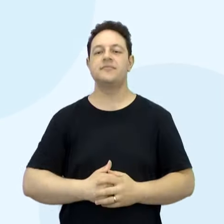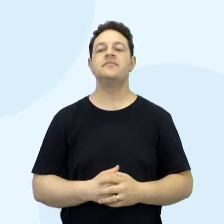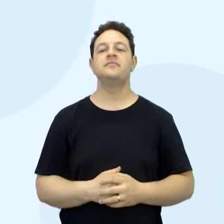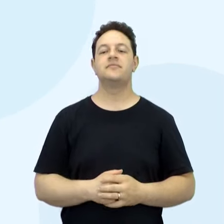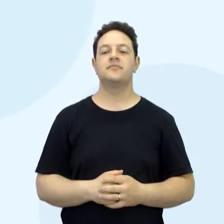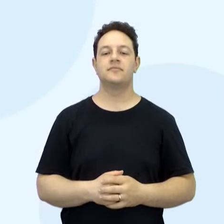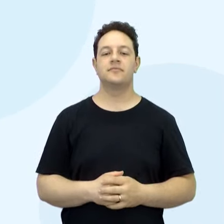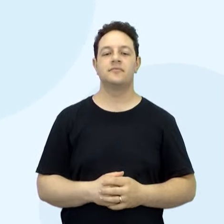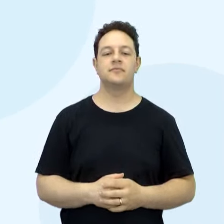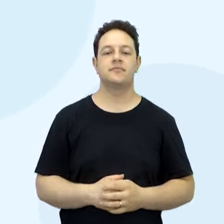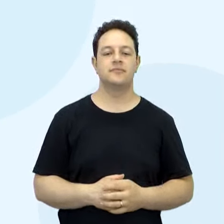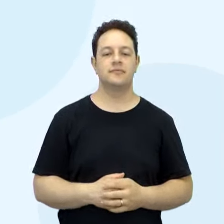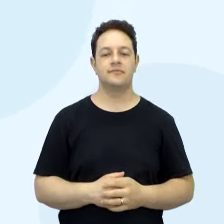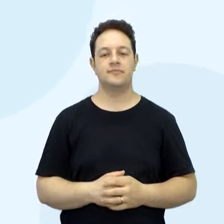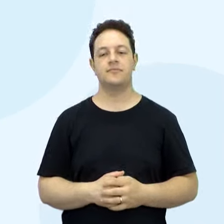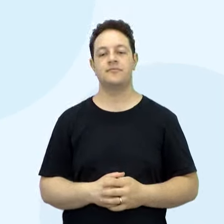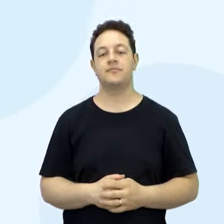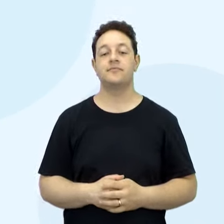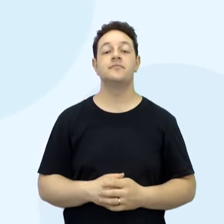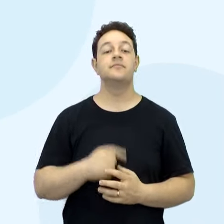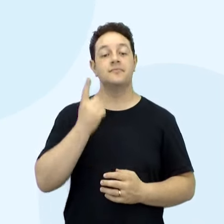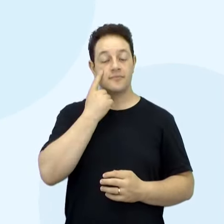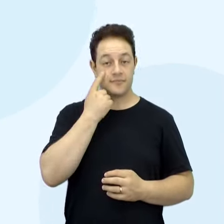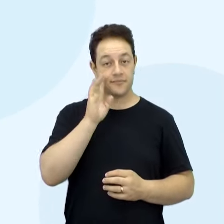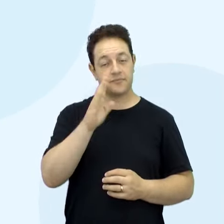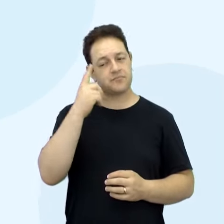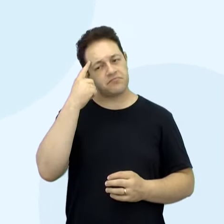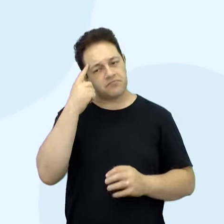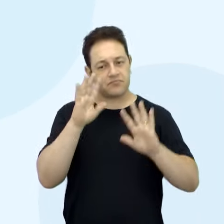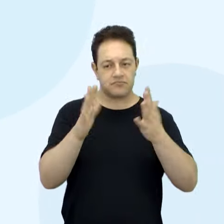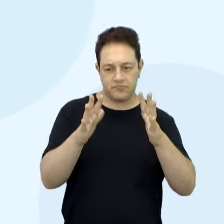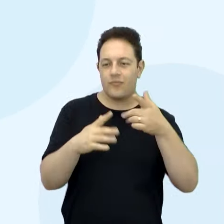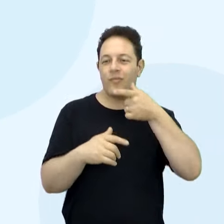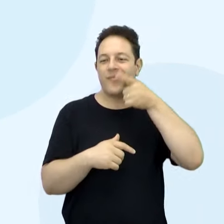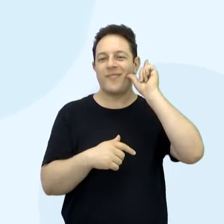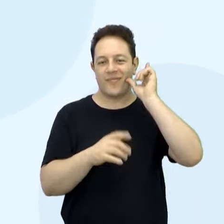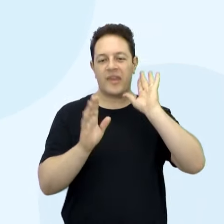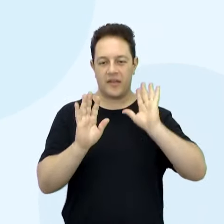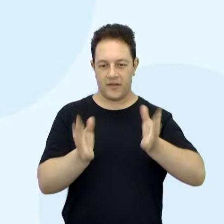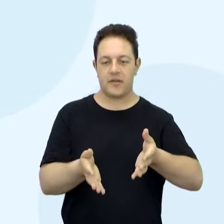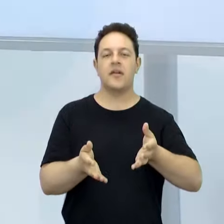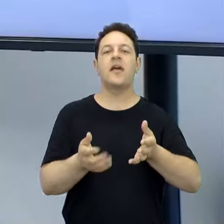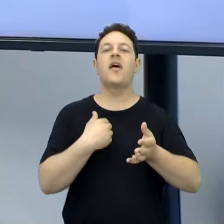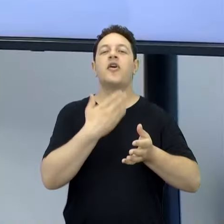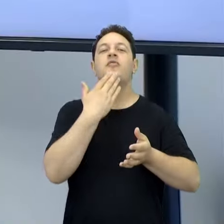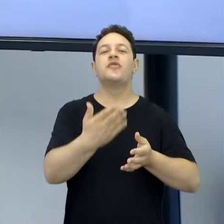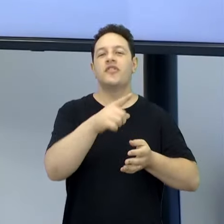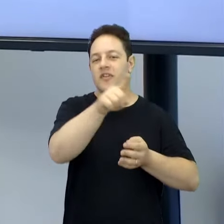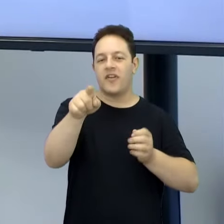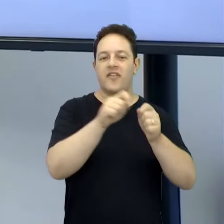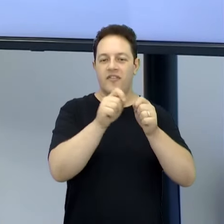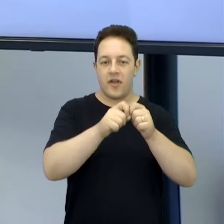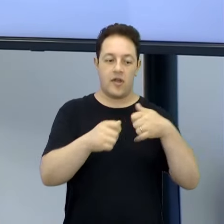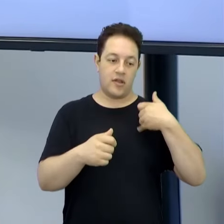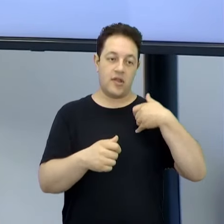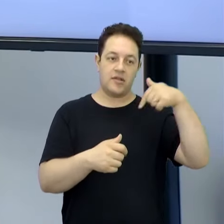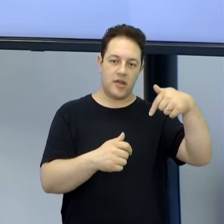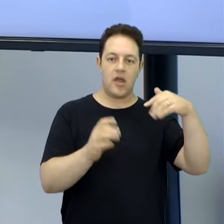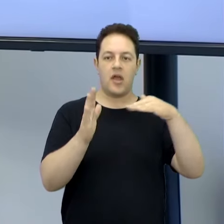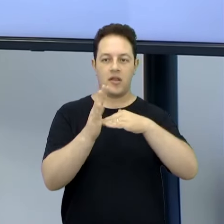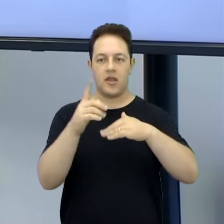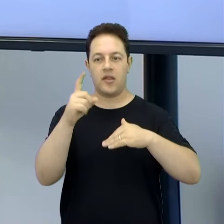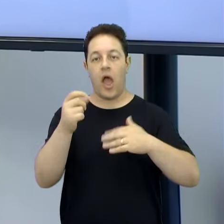Vamos projetar isso. E a gente vai ter aí uma ideia. A gente fez ontem, né? Eu pedi de lição de casa dos 7 aos 10 e agora eu vou